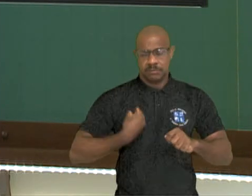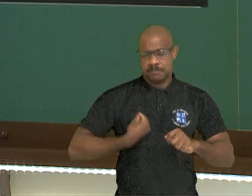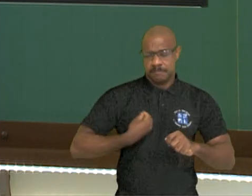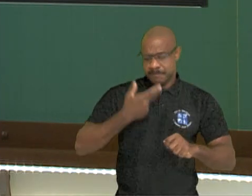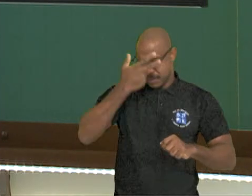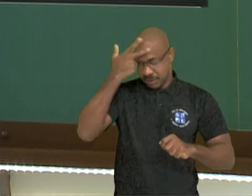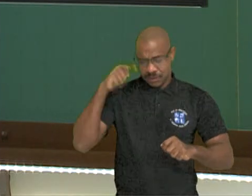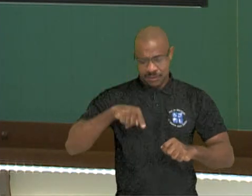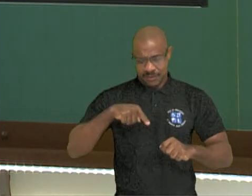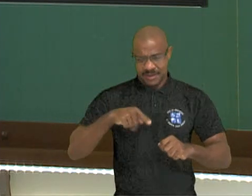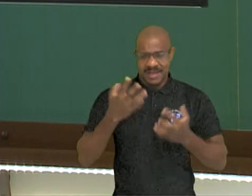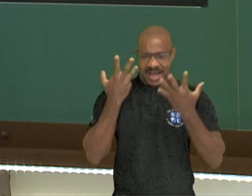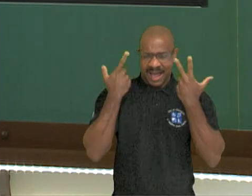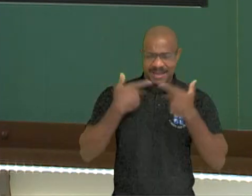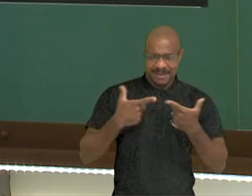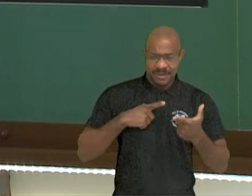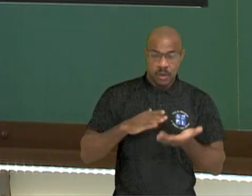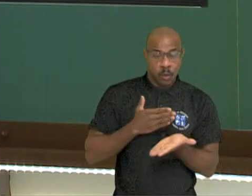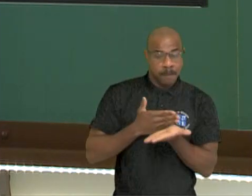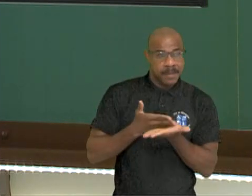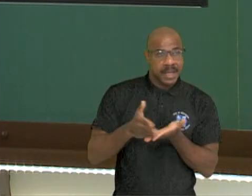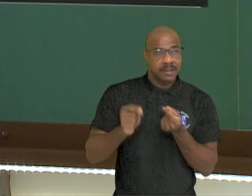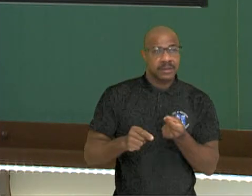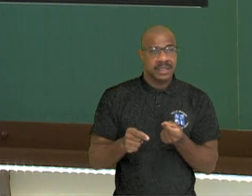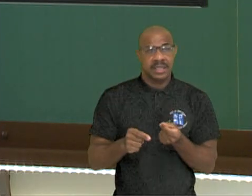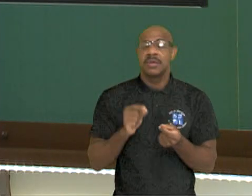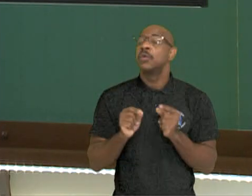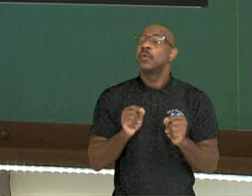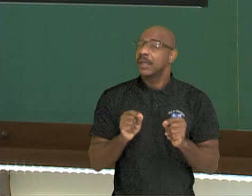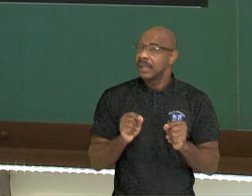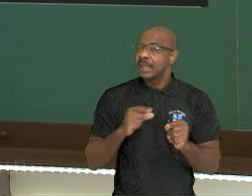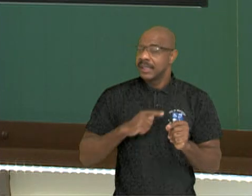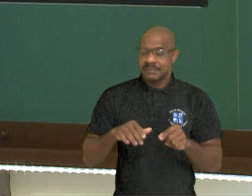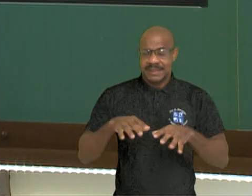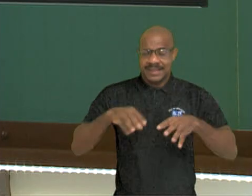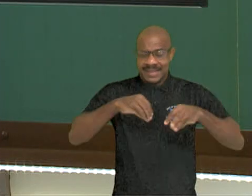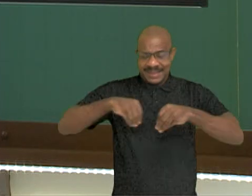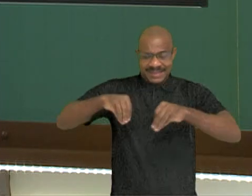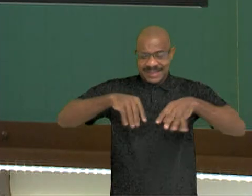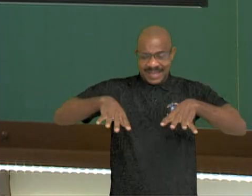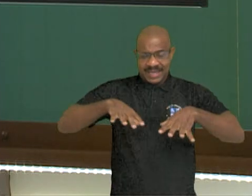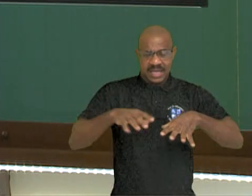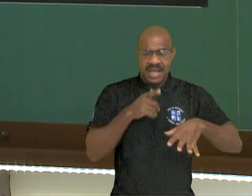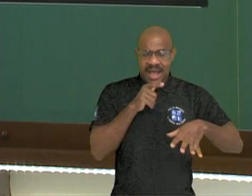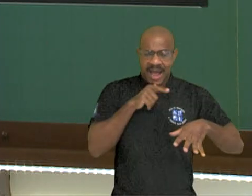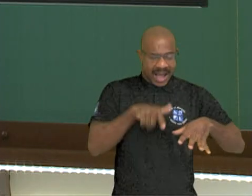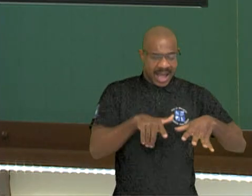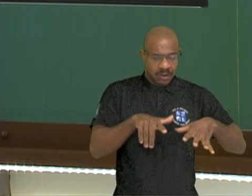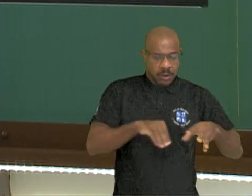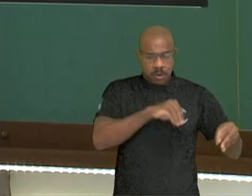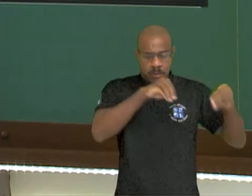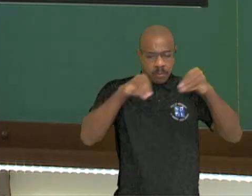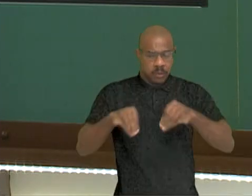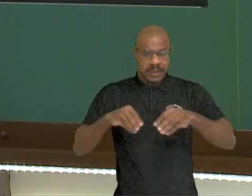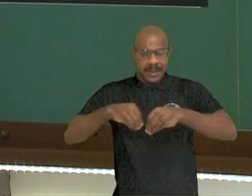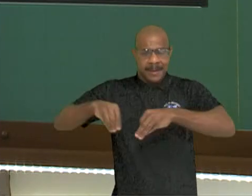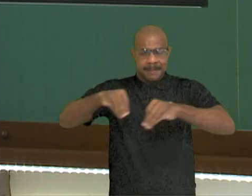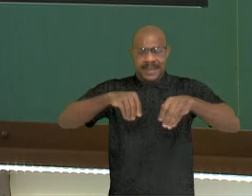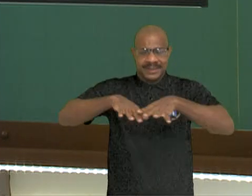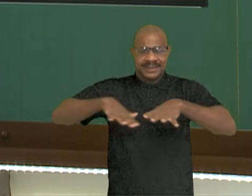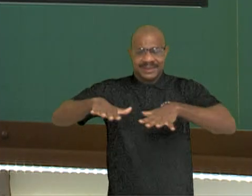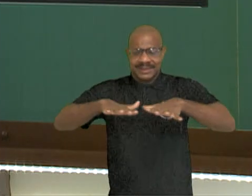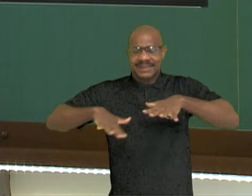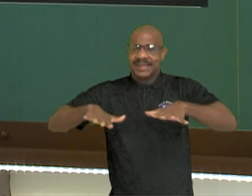seres começam a se adaptar na porção terrestre, né? A sair da água e se adaptar